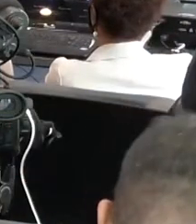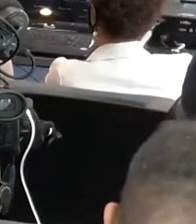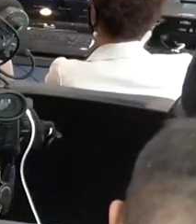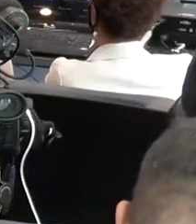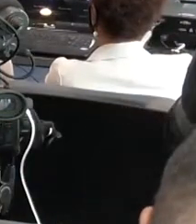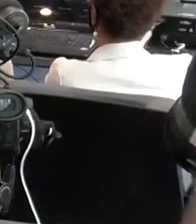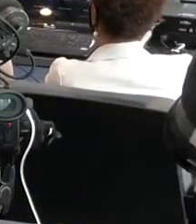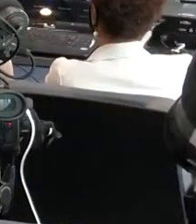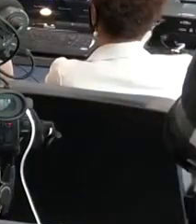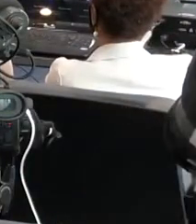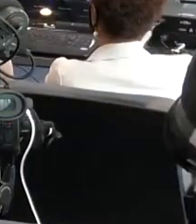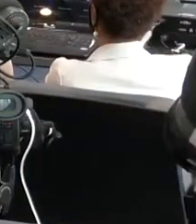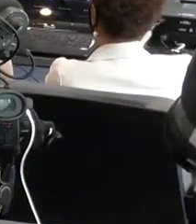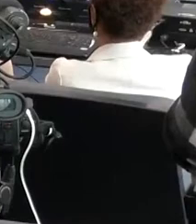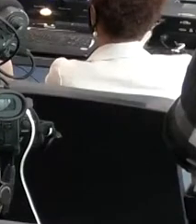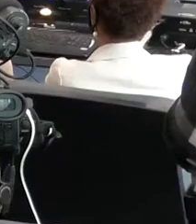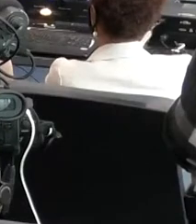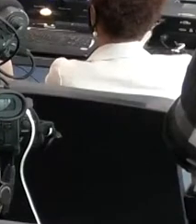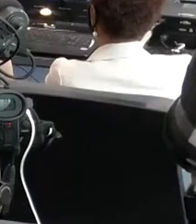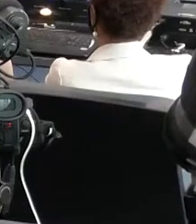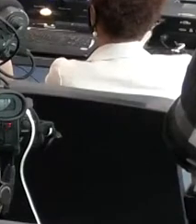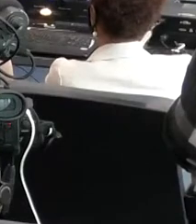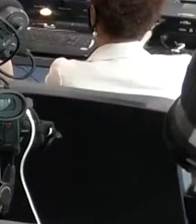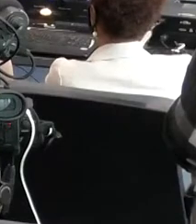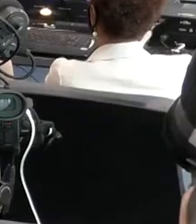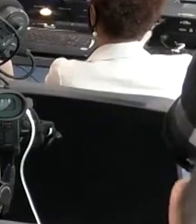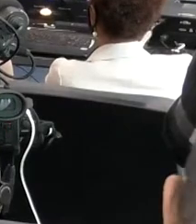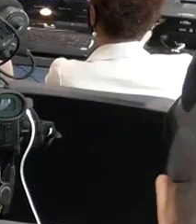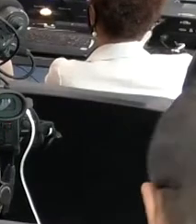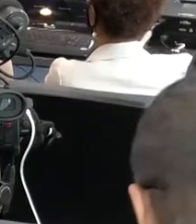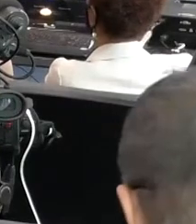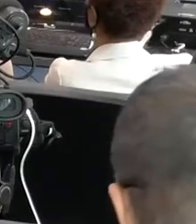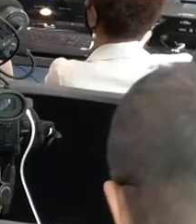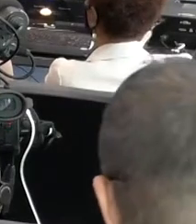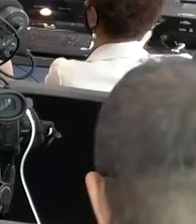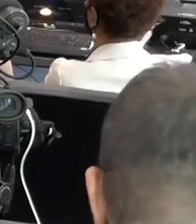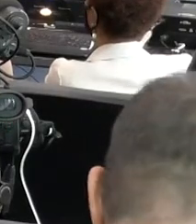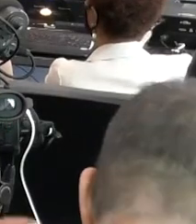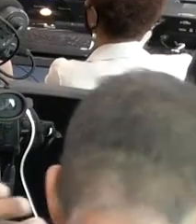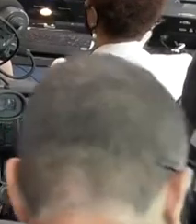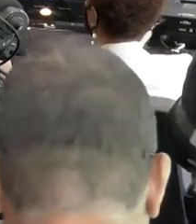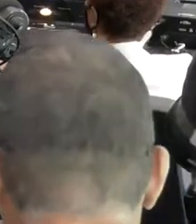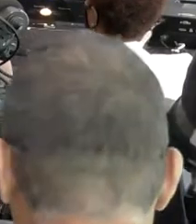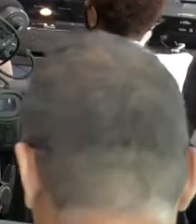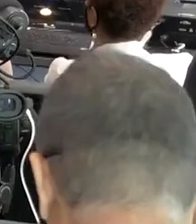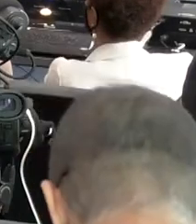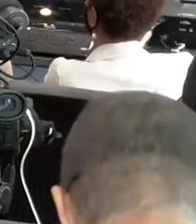E aí E aí